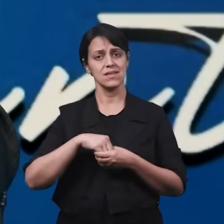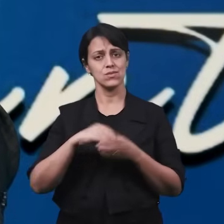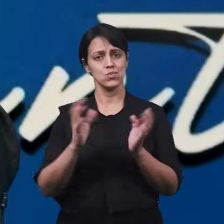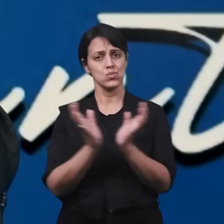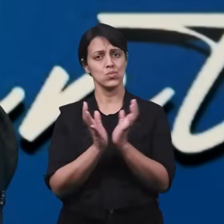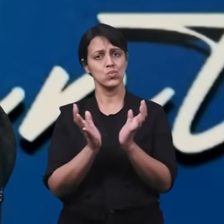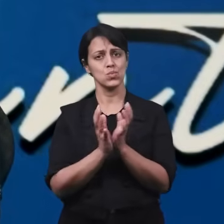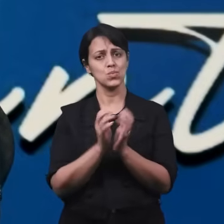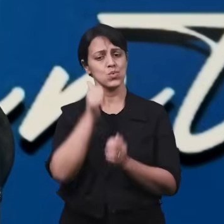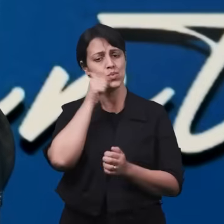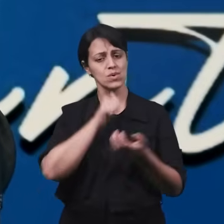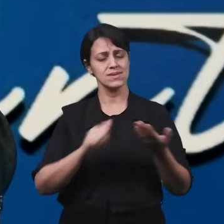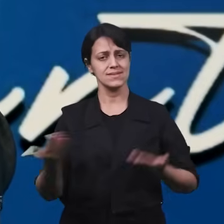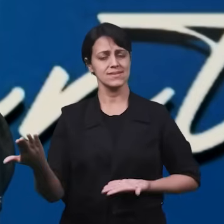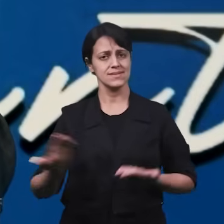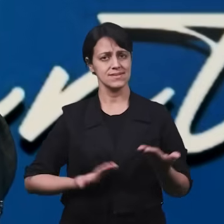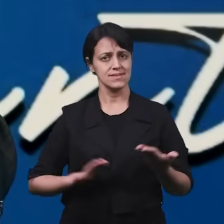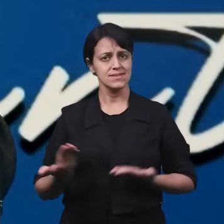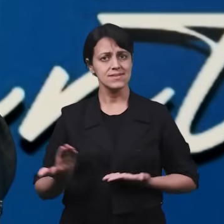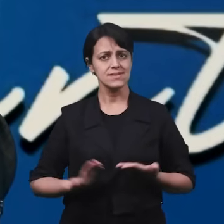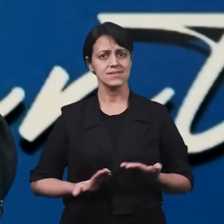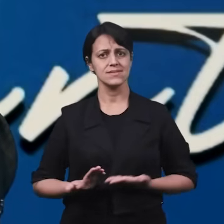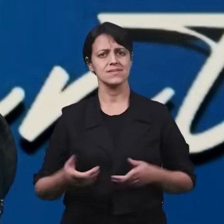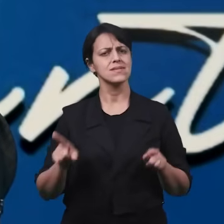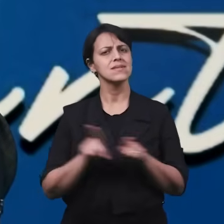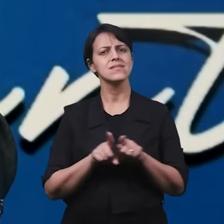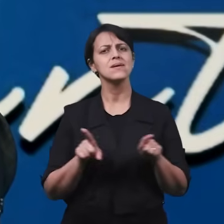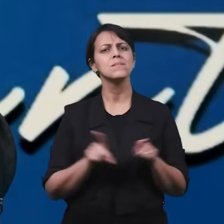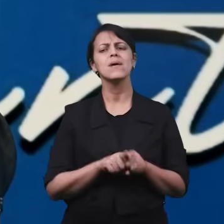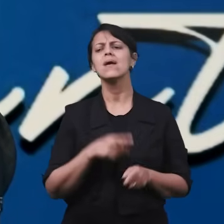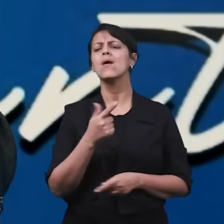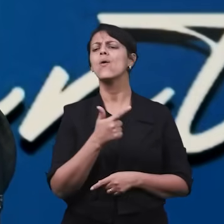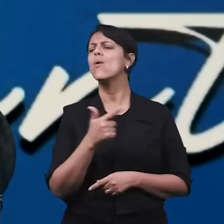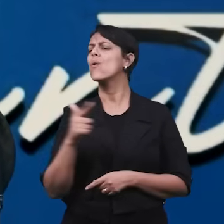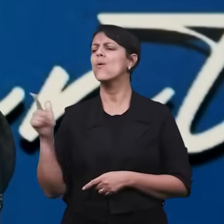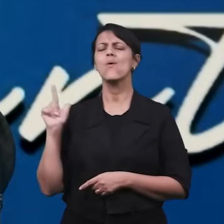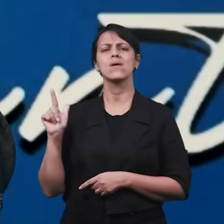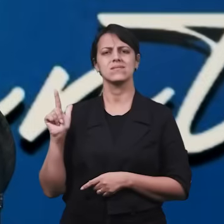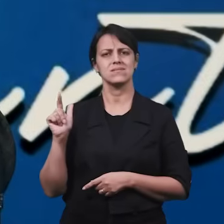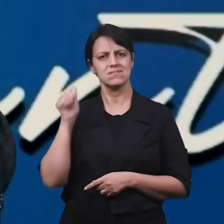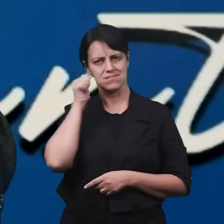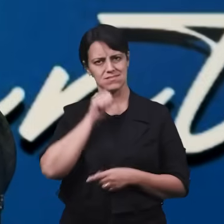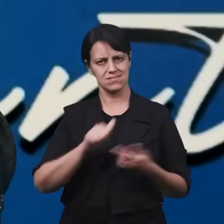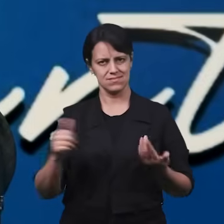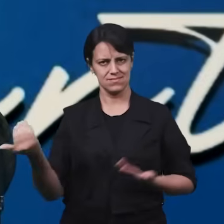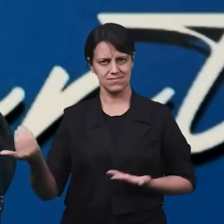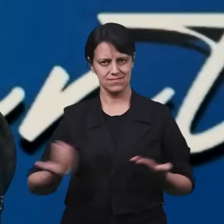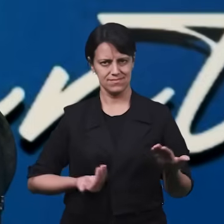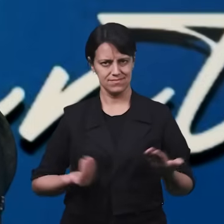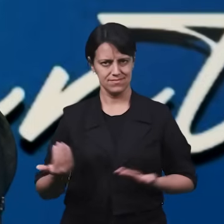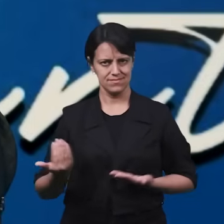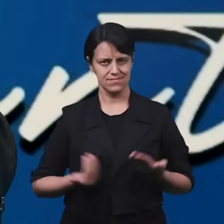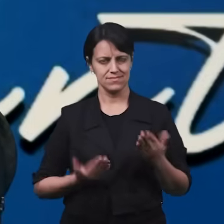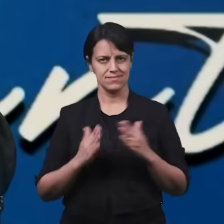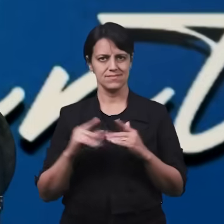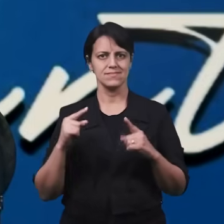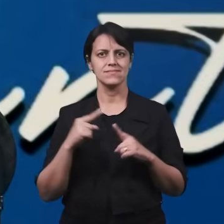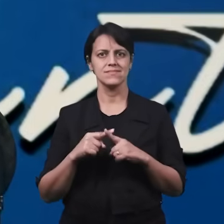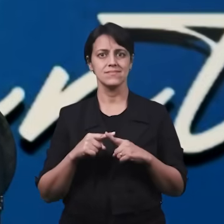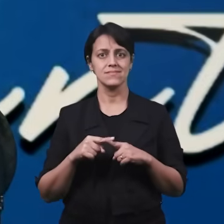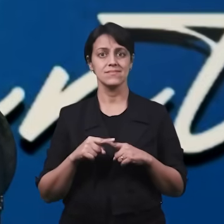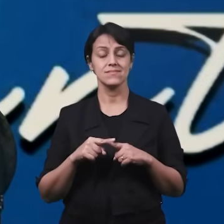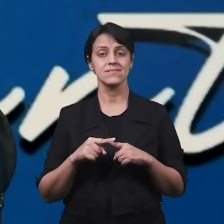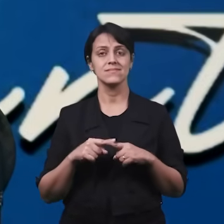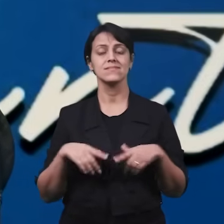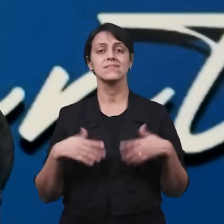com relação às demais senhoras da igreja. E aqui nós vamos então dirigir uma palavra, uma